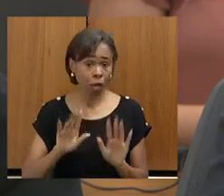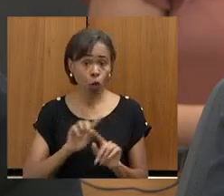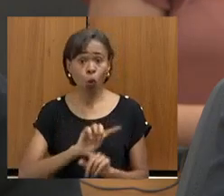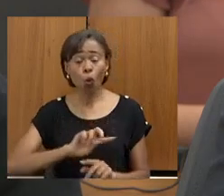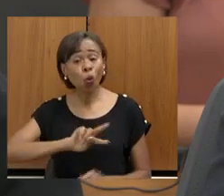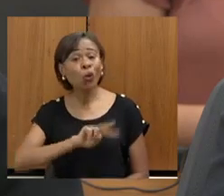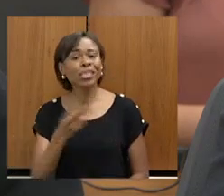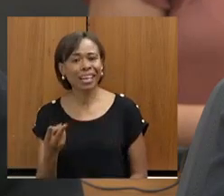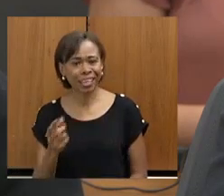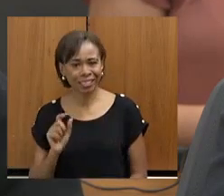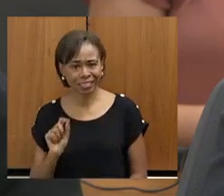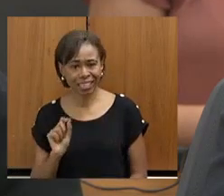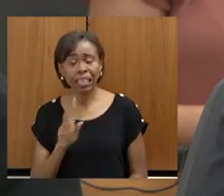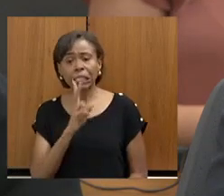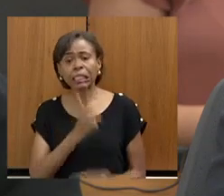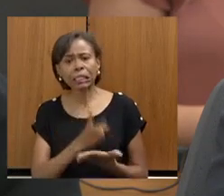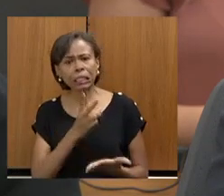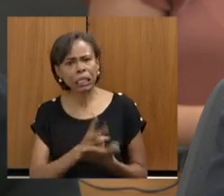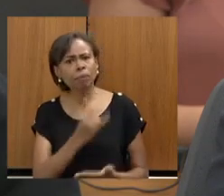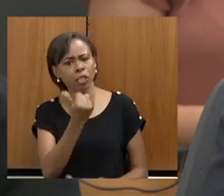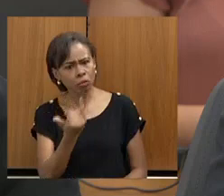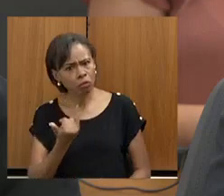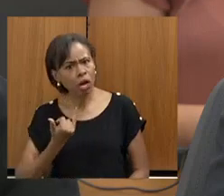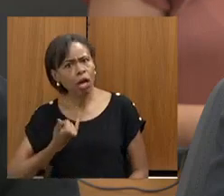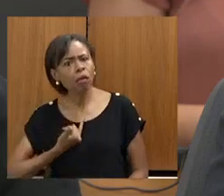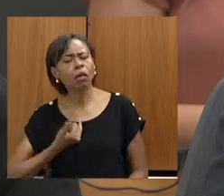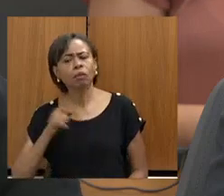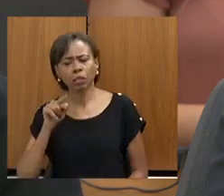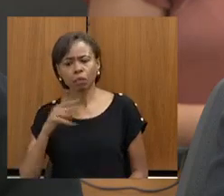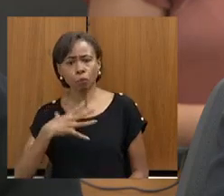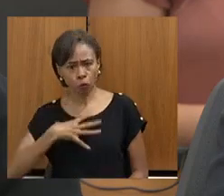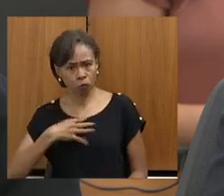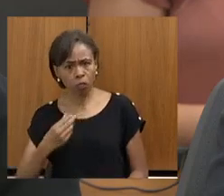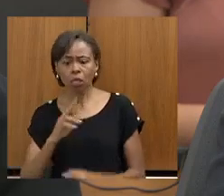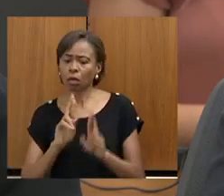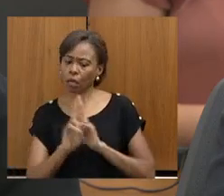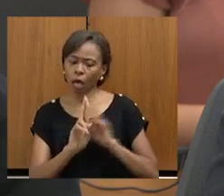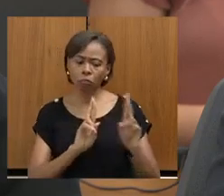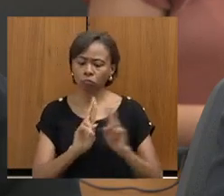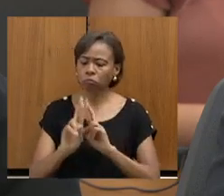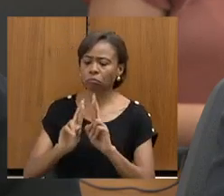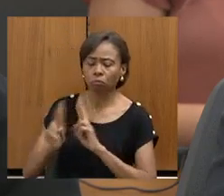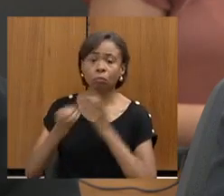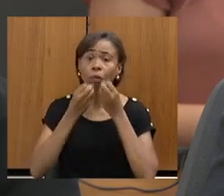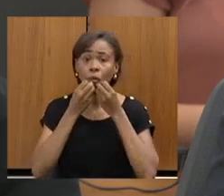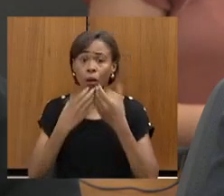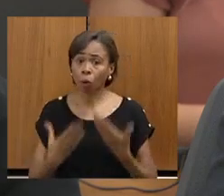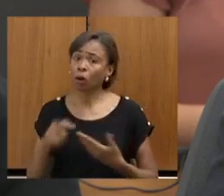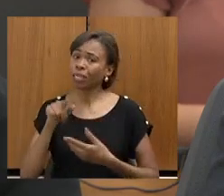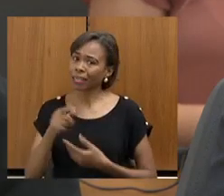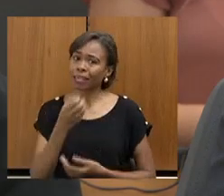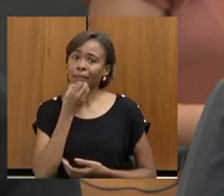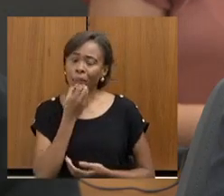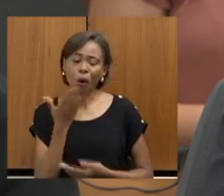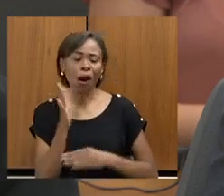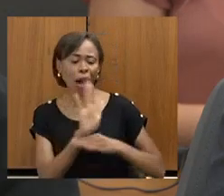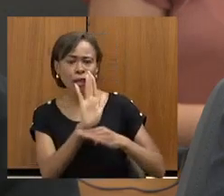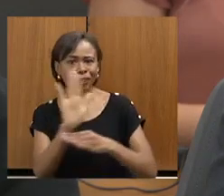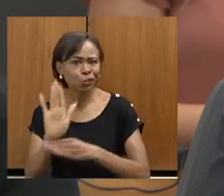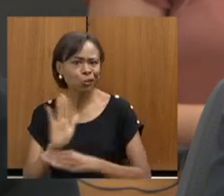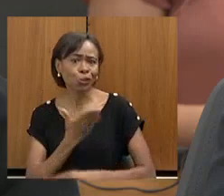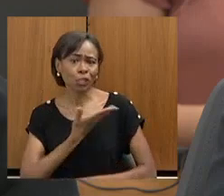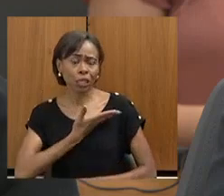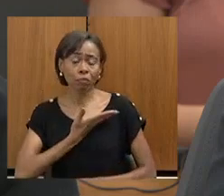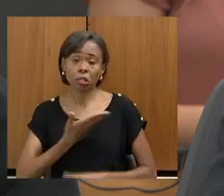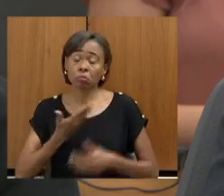a comunicação foi de que ele se relacionava muito bem e que é muito atencioso com os colegas. Meu único